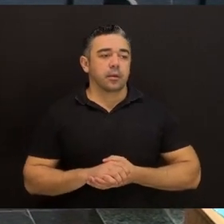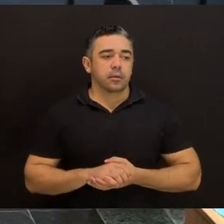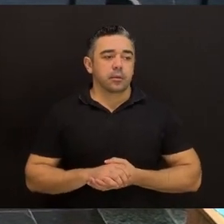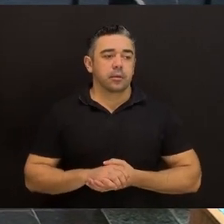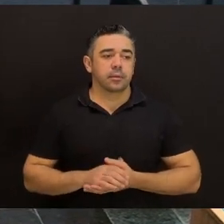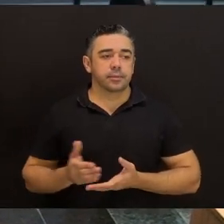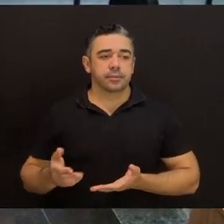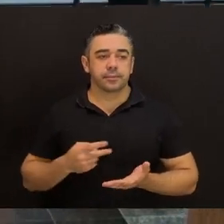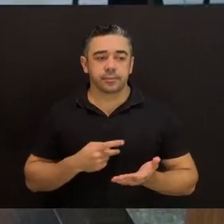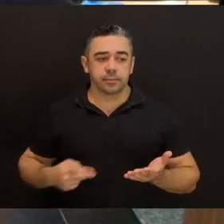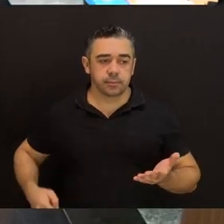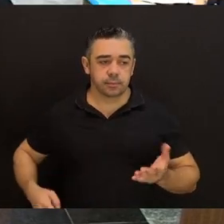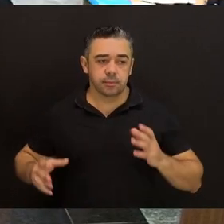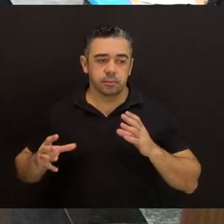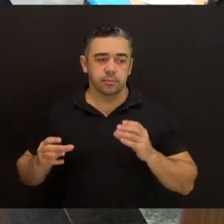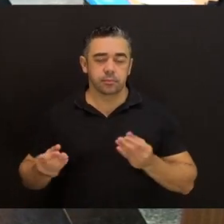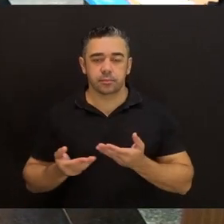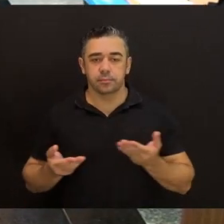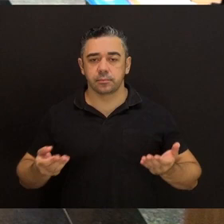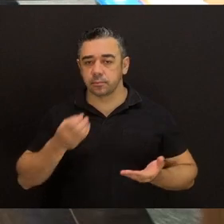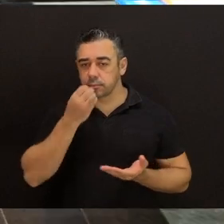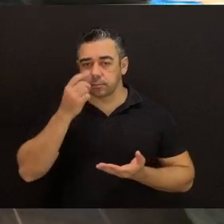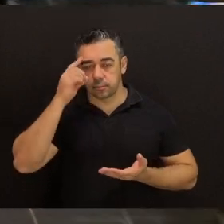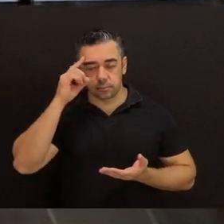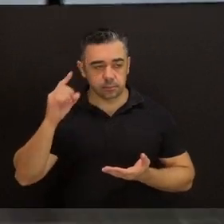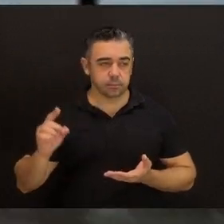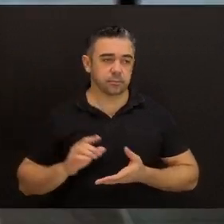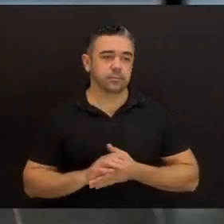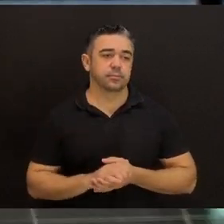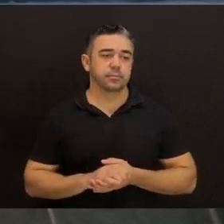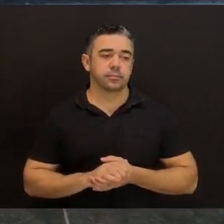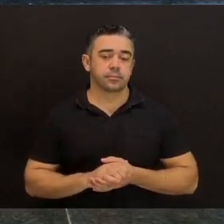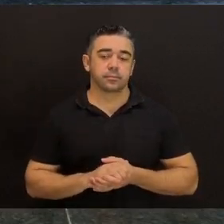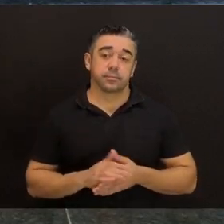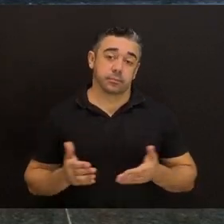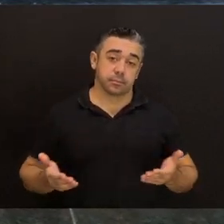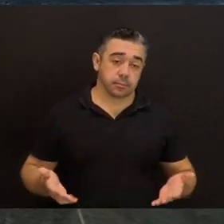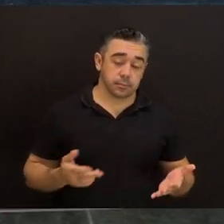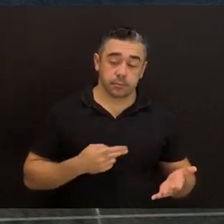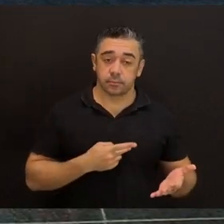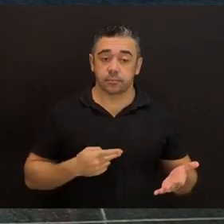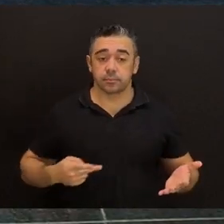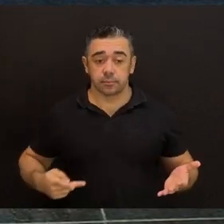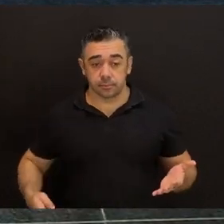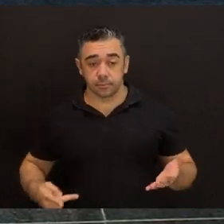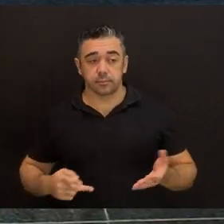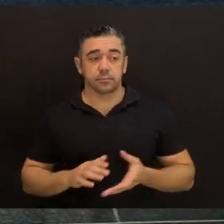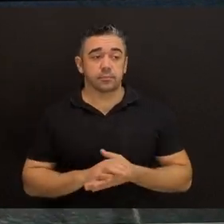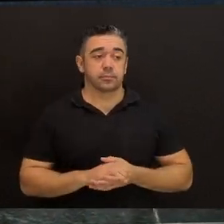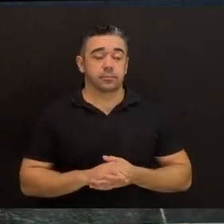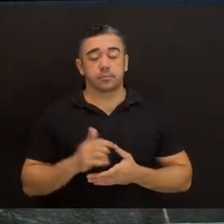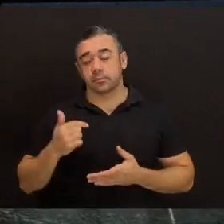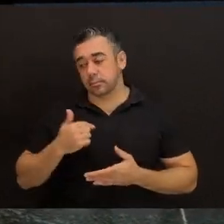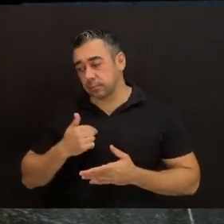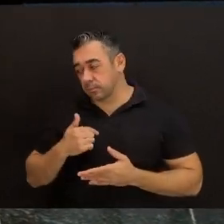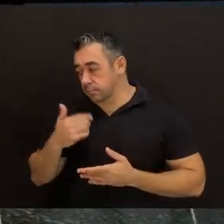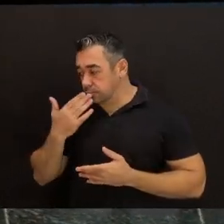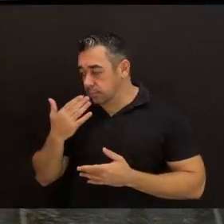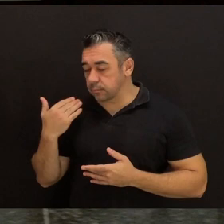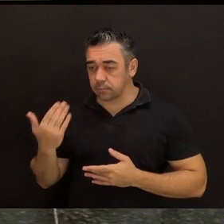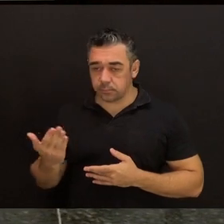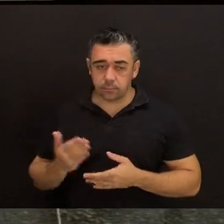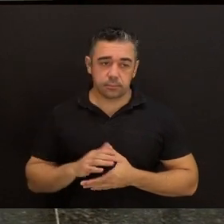o presidente a todos bom dia senhor presidente tô solicitando